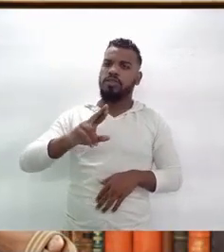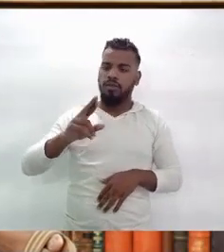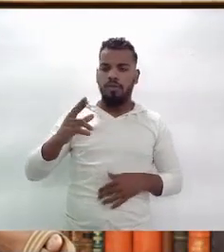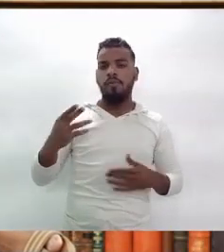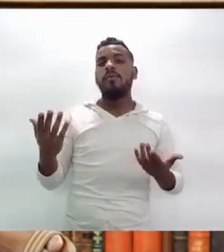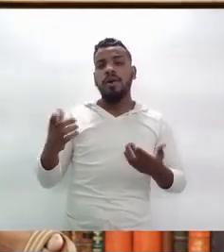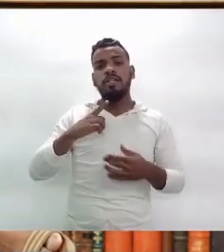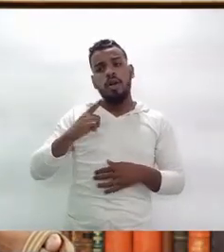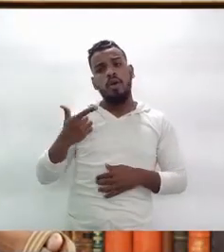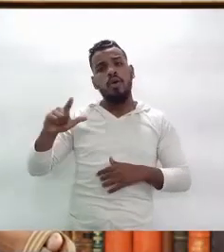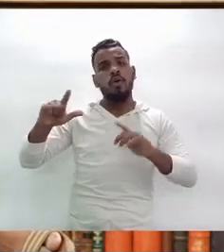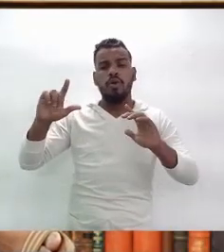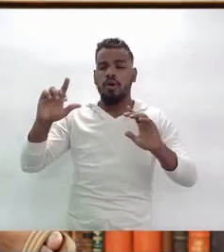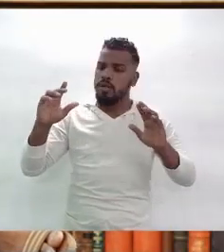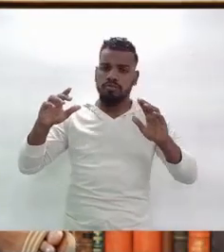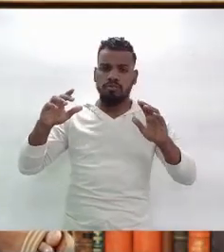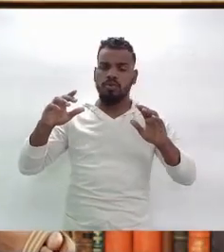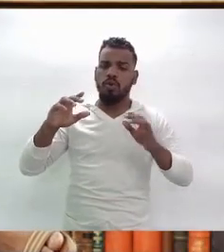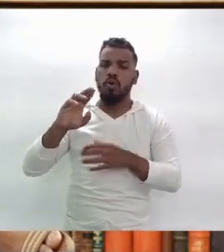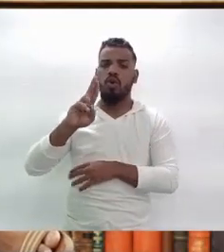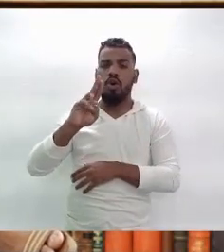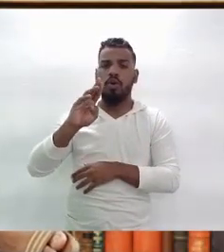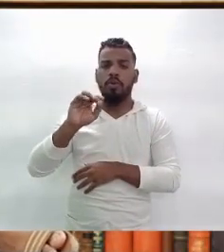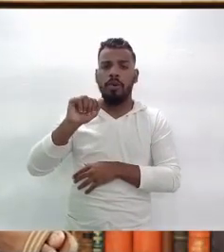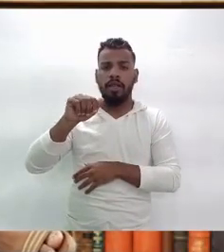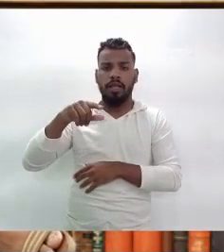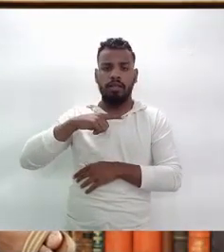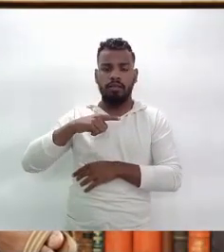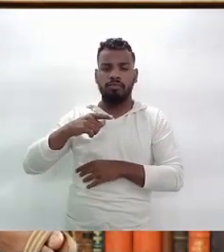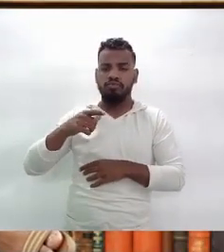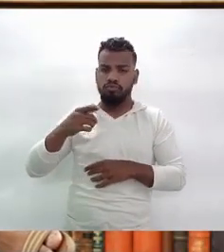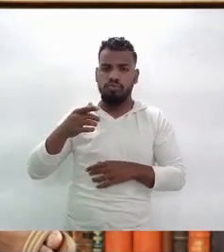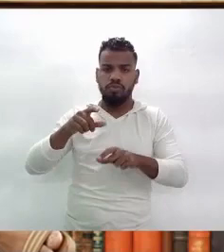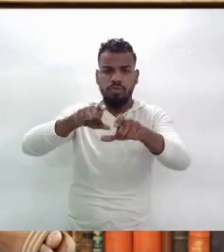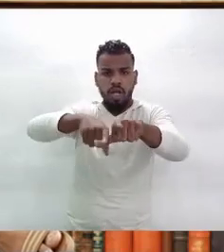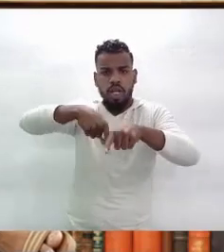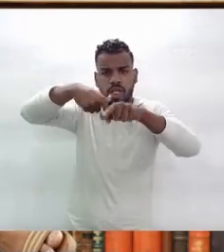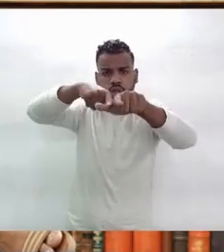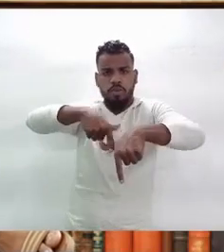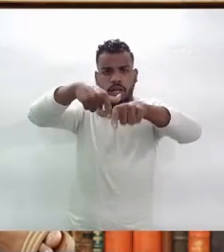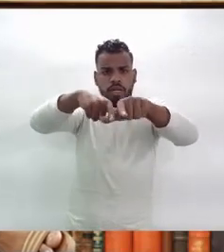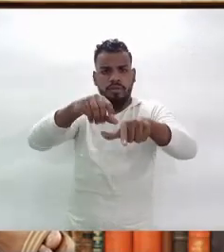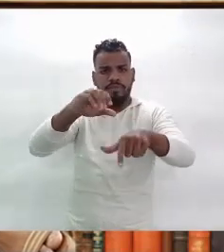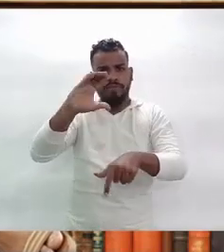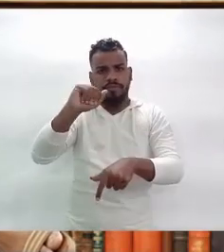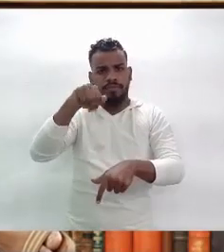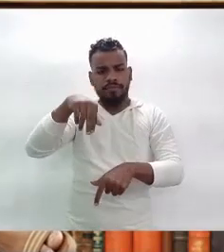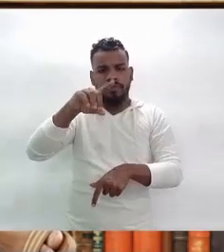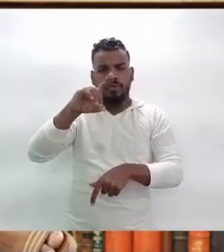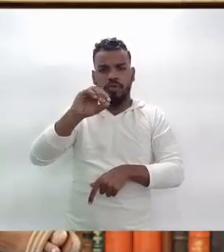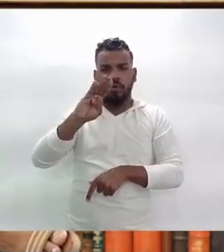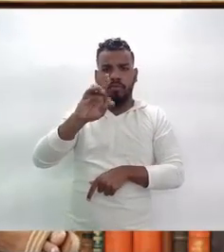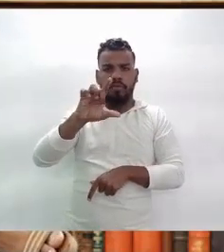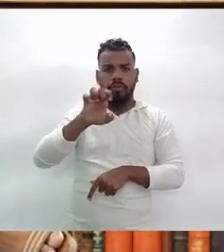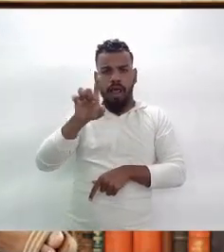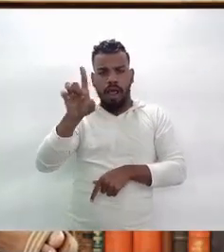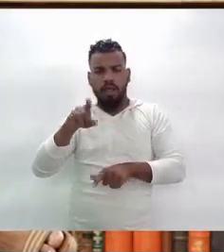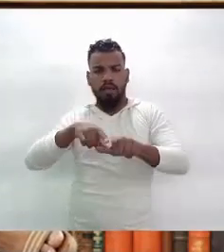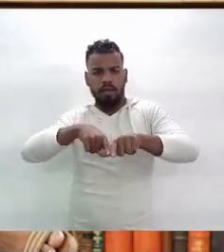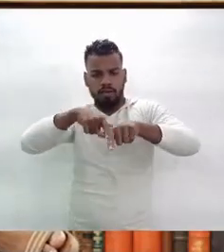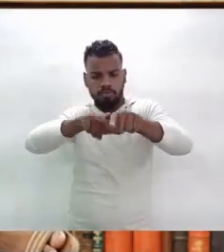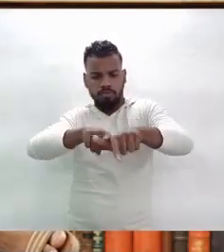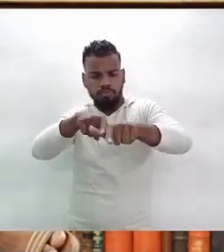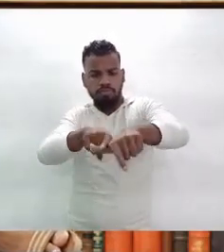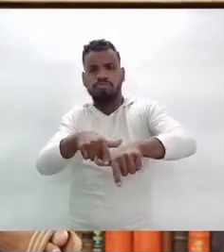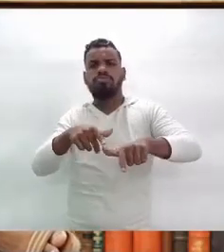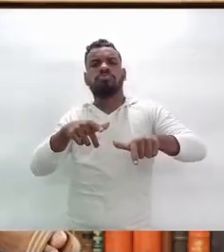candomblé, existe os outros, mas o maracatu nação, ele tem essa característica, que ele tem toda a parte de representação.